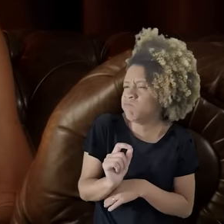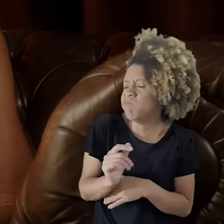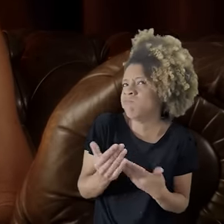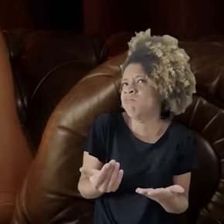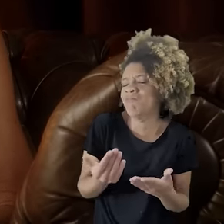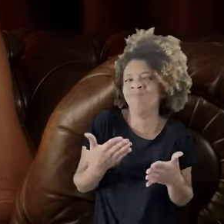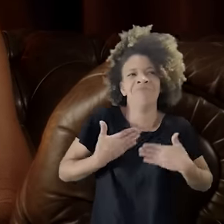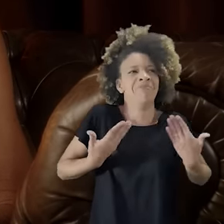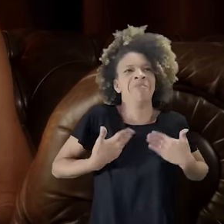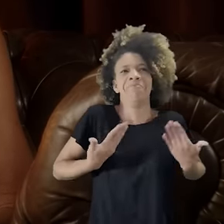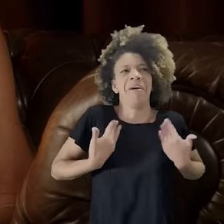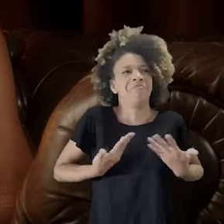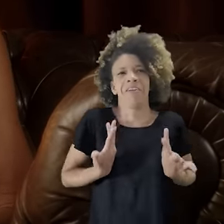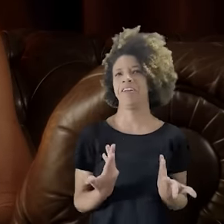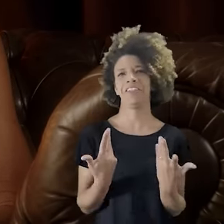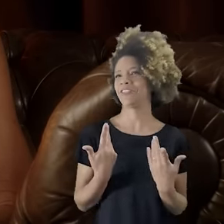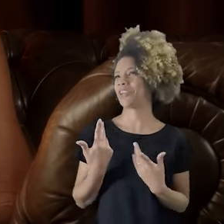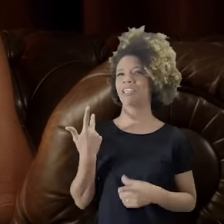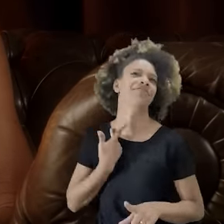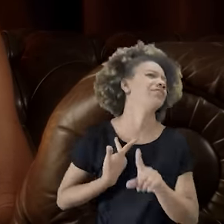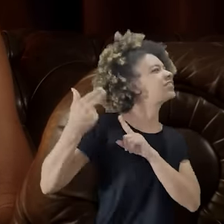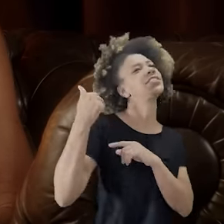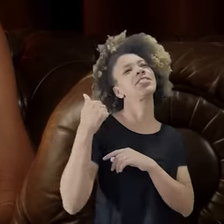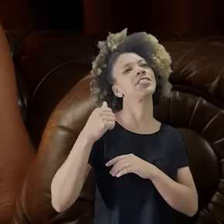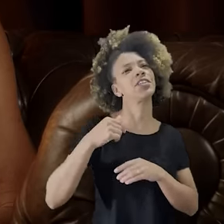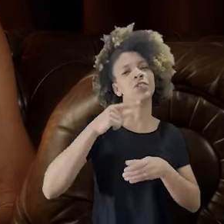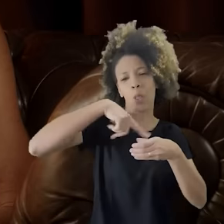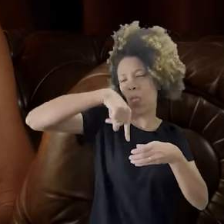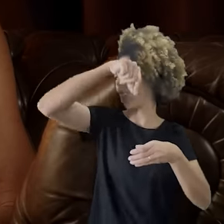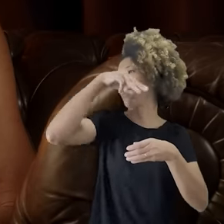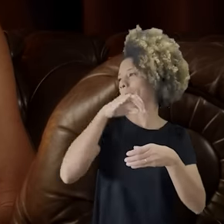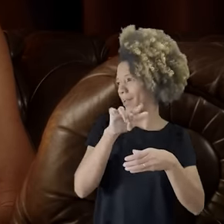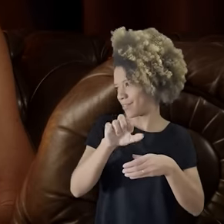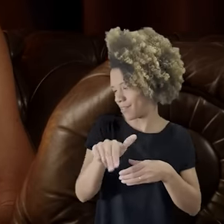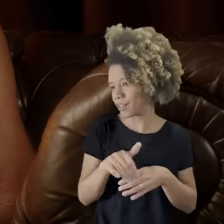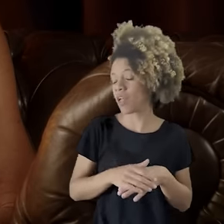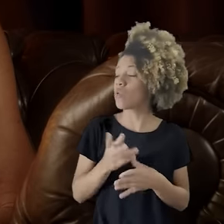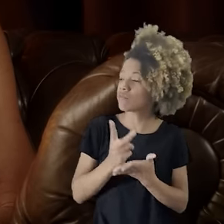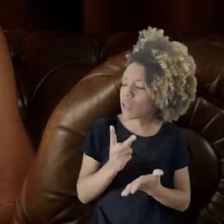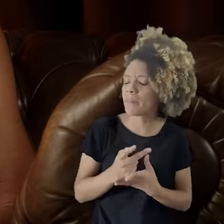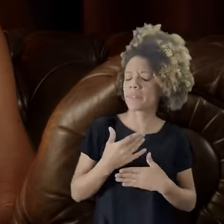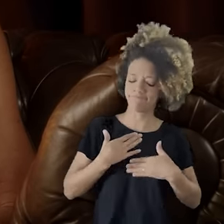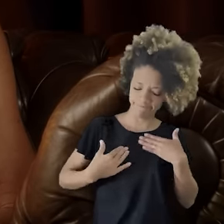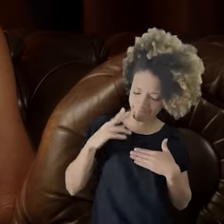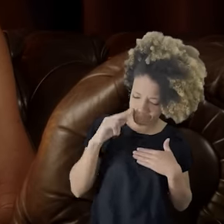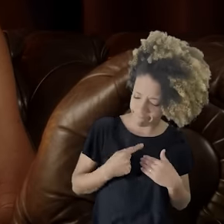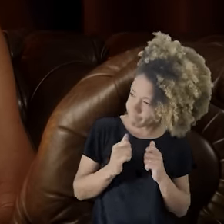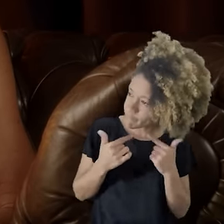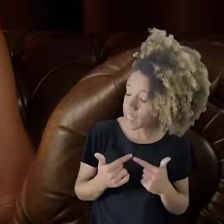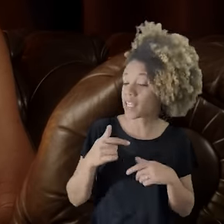que era a maior alegria do mundo é como se tivesse ganhado na mega-sena eu sempre fui muito de conversar comigo mesmo eu sempre